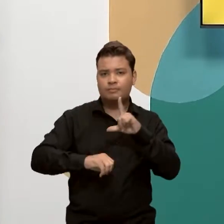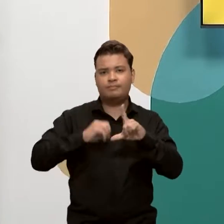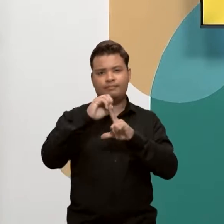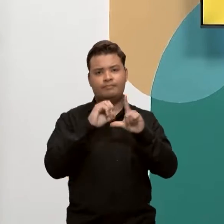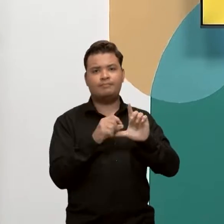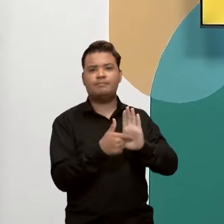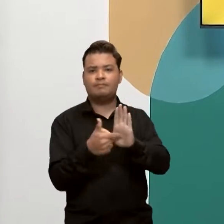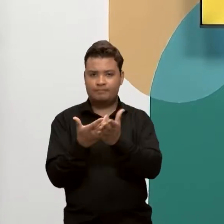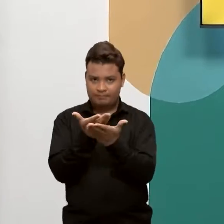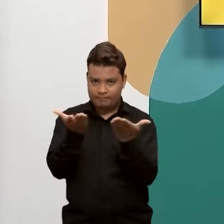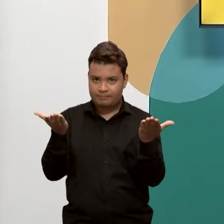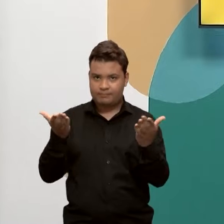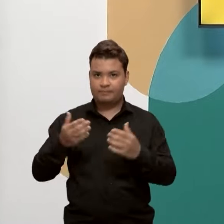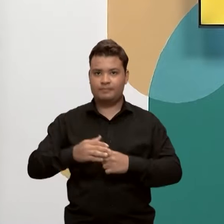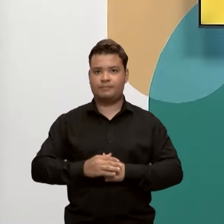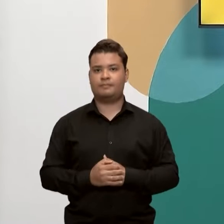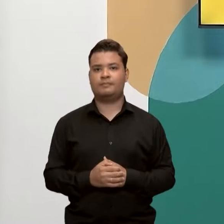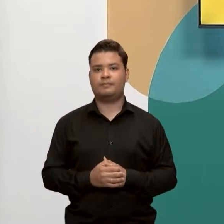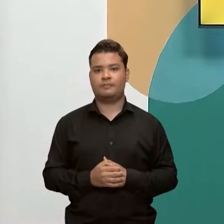de hoje.